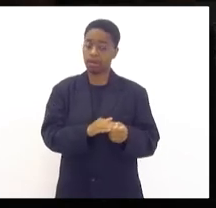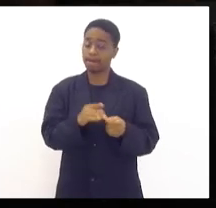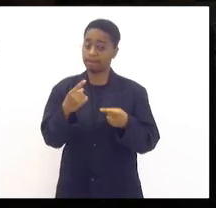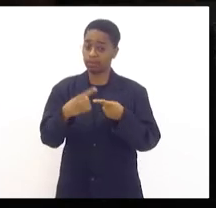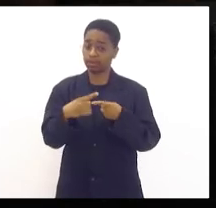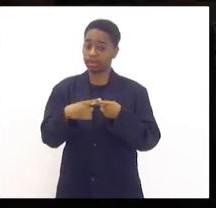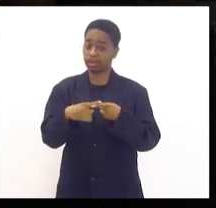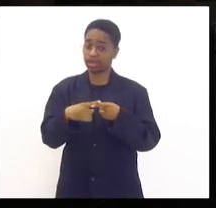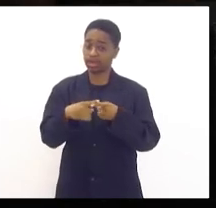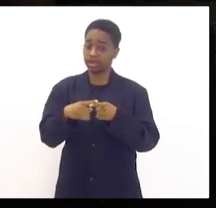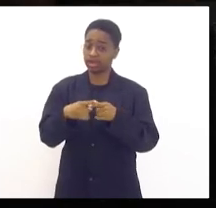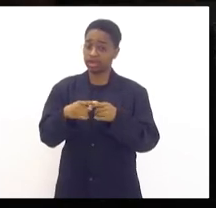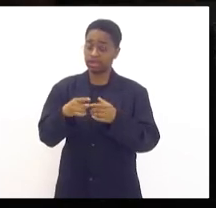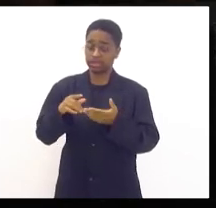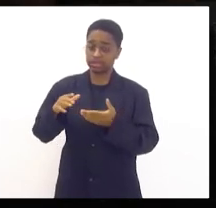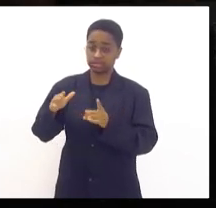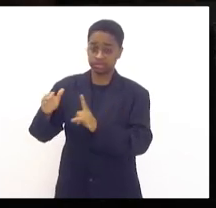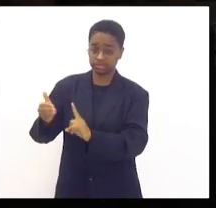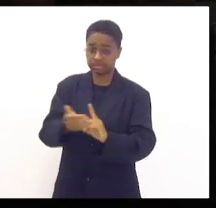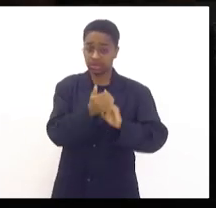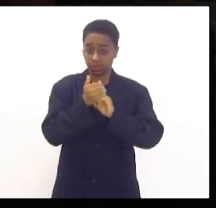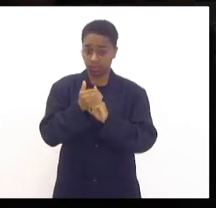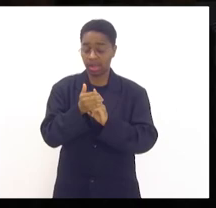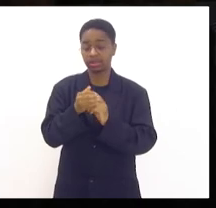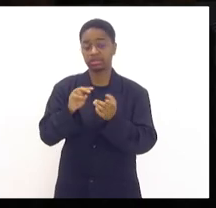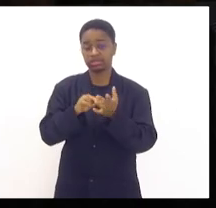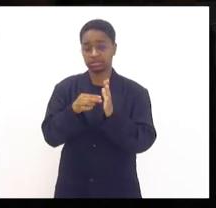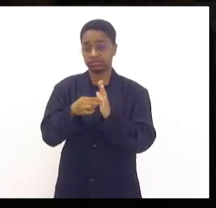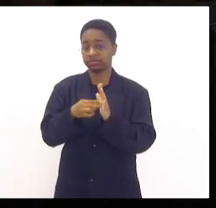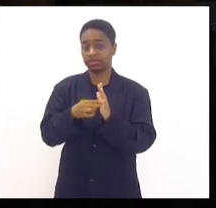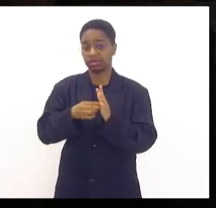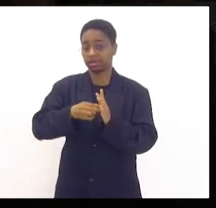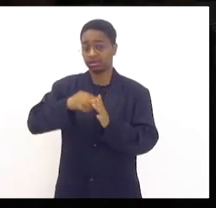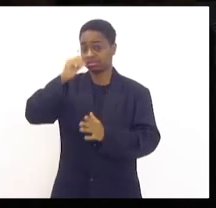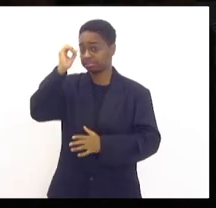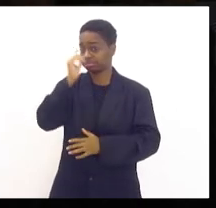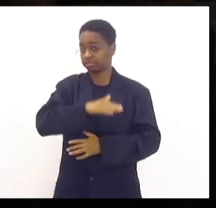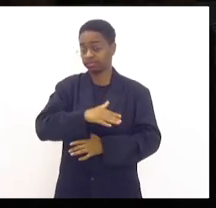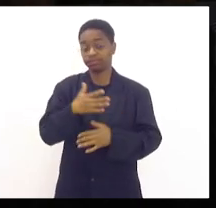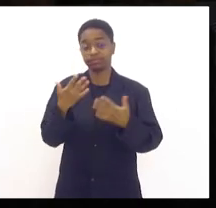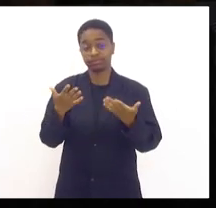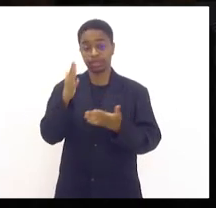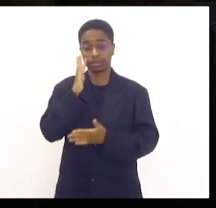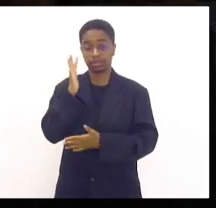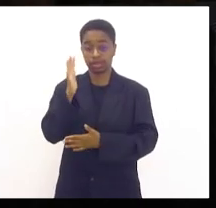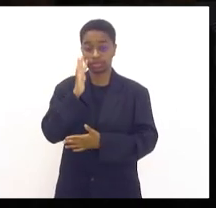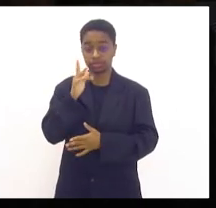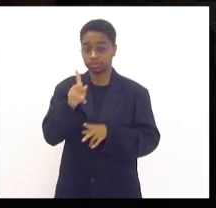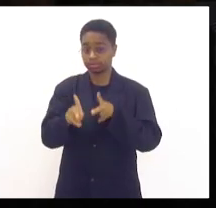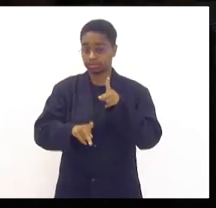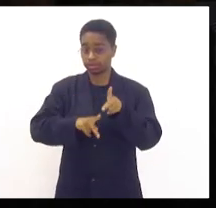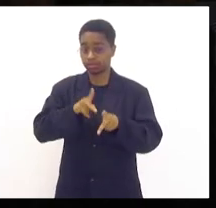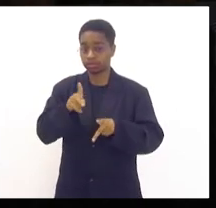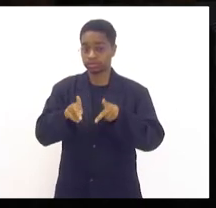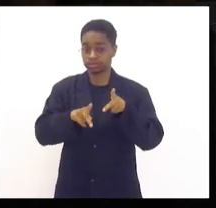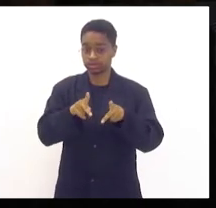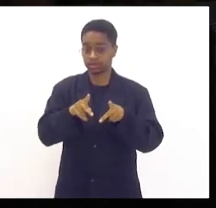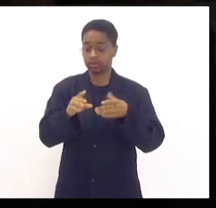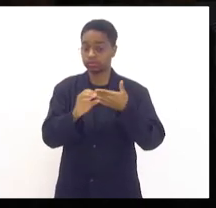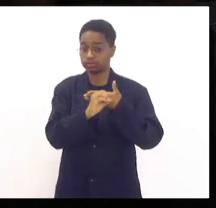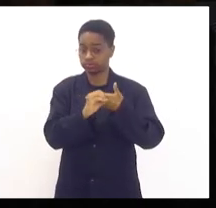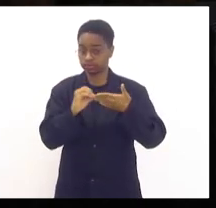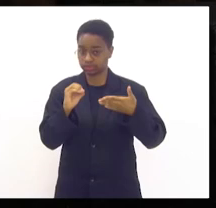é um esculacho para a autoridade, imagine a população da nossa Zona